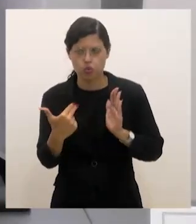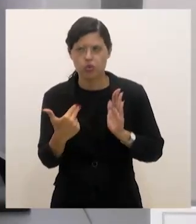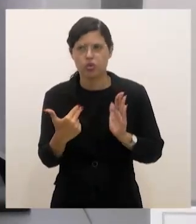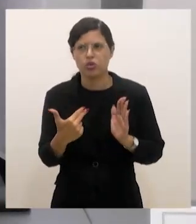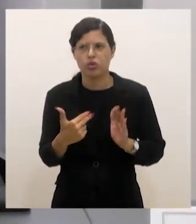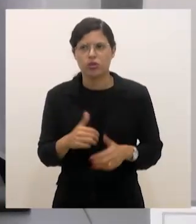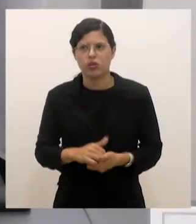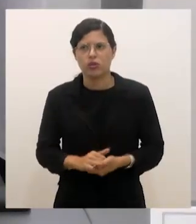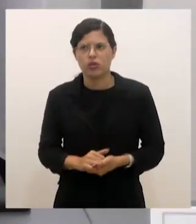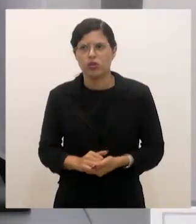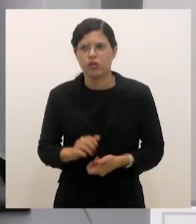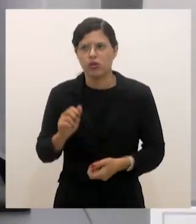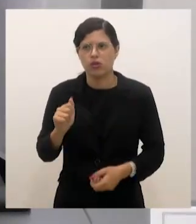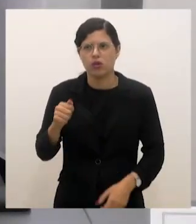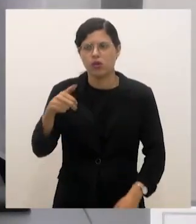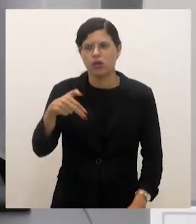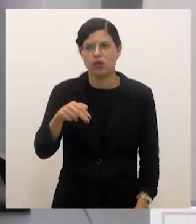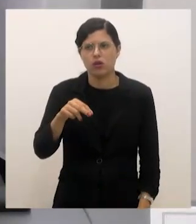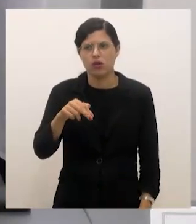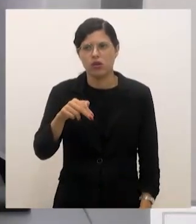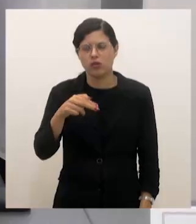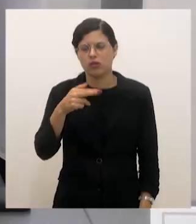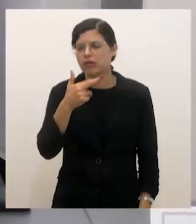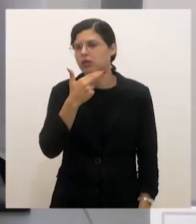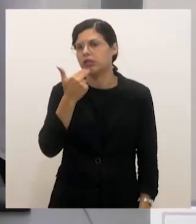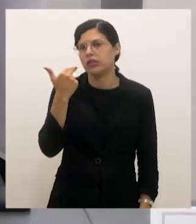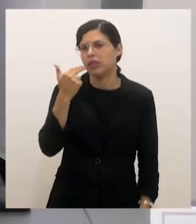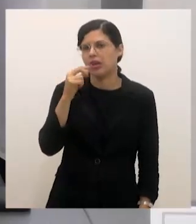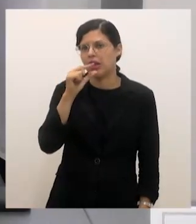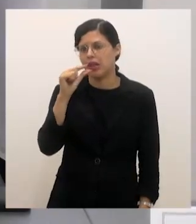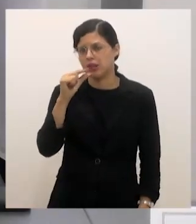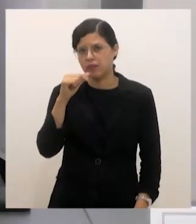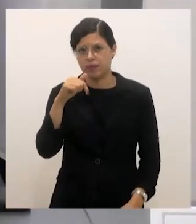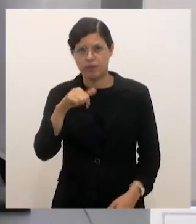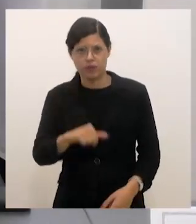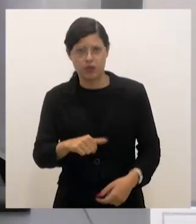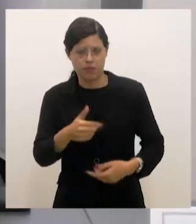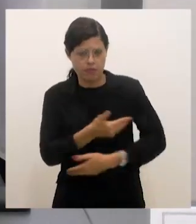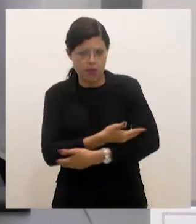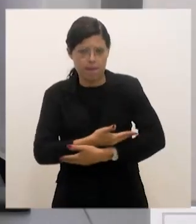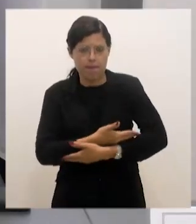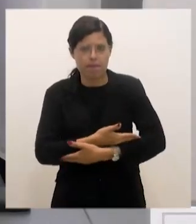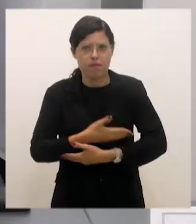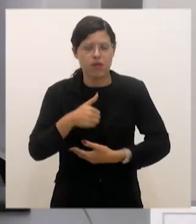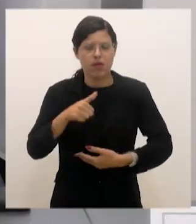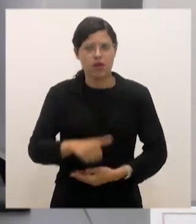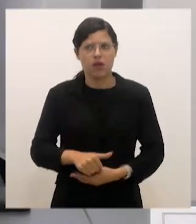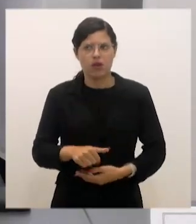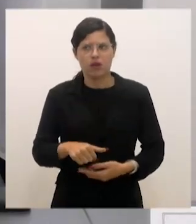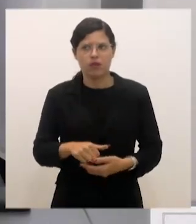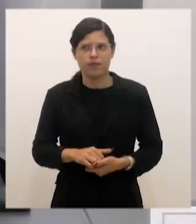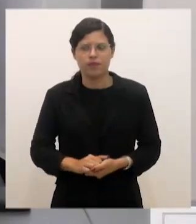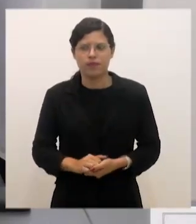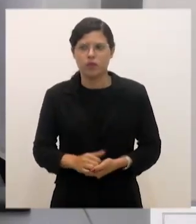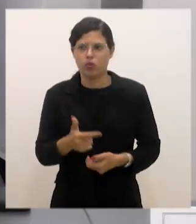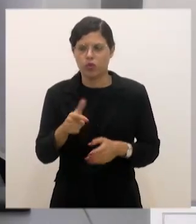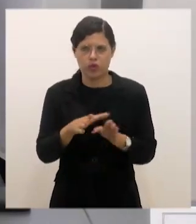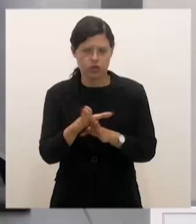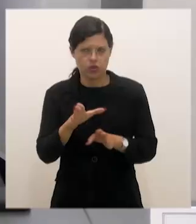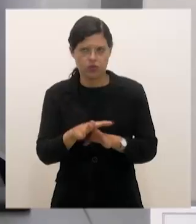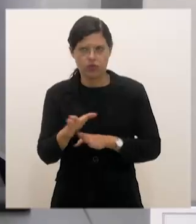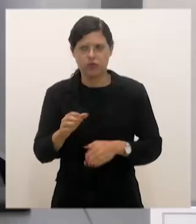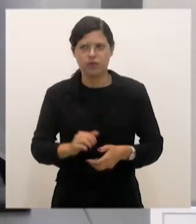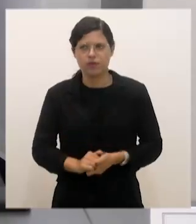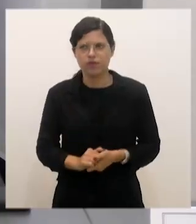de anquiloglossia, língua presa em bebês na rede estadual de saúde no estado do Rio de Janeiro e dá outras providências.